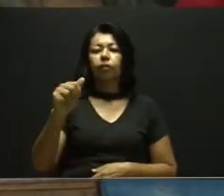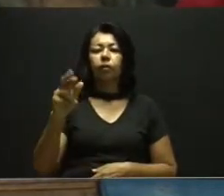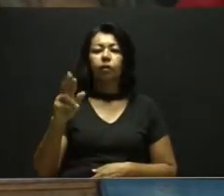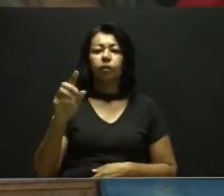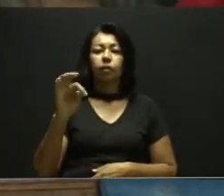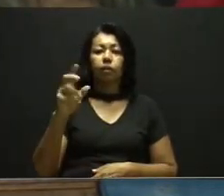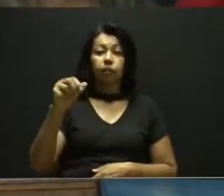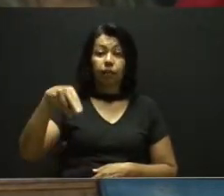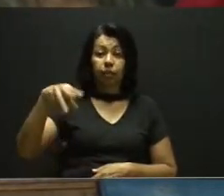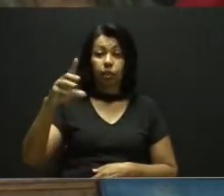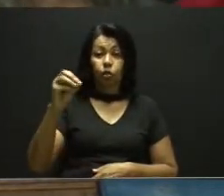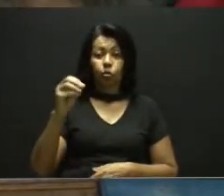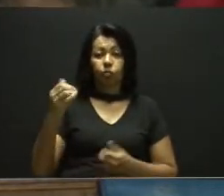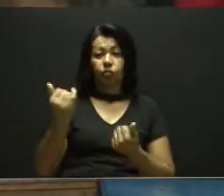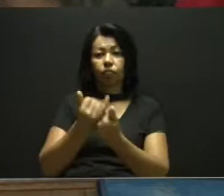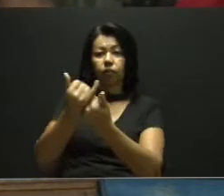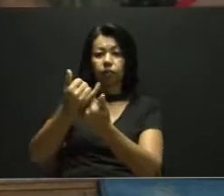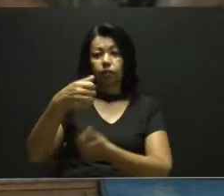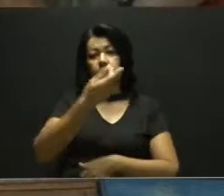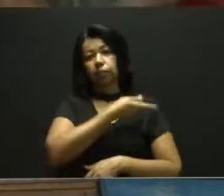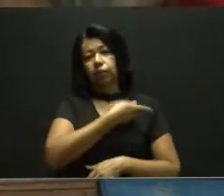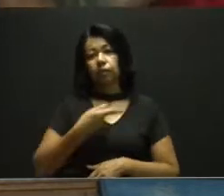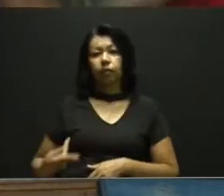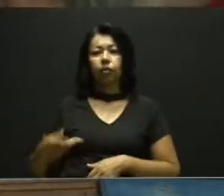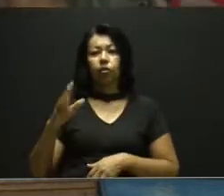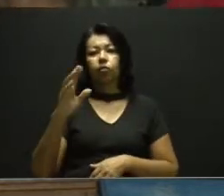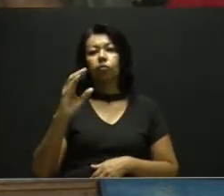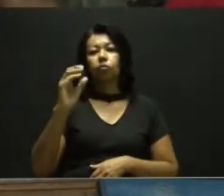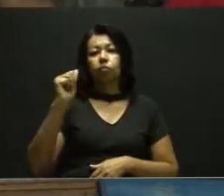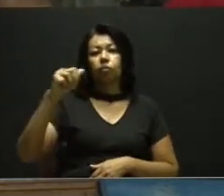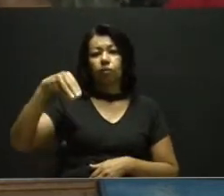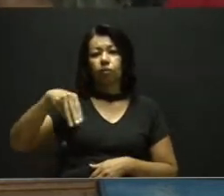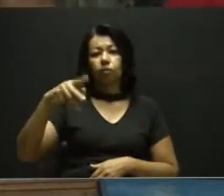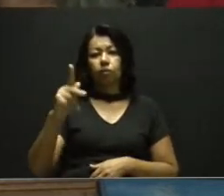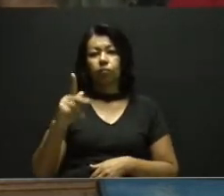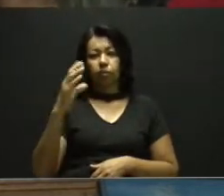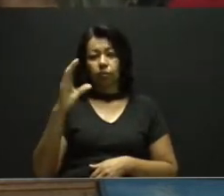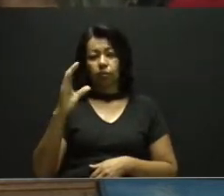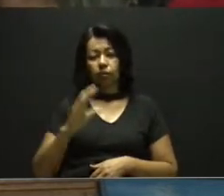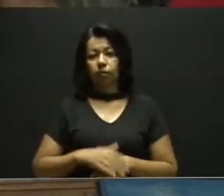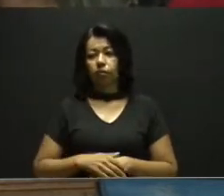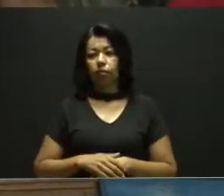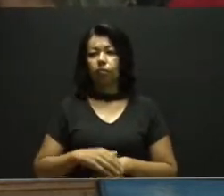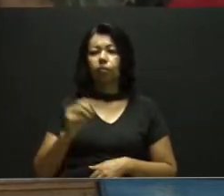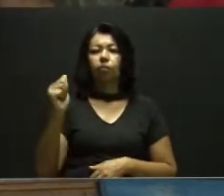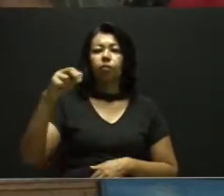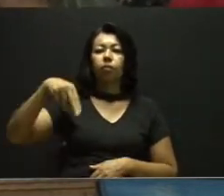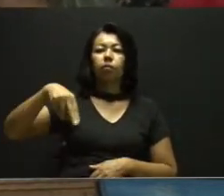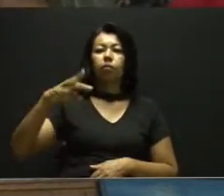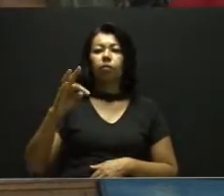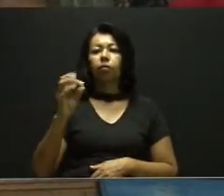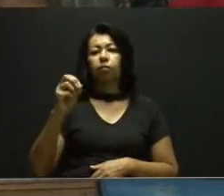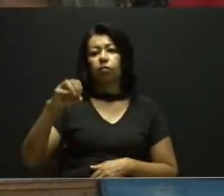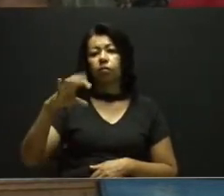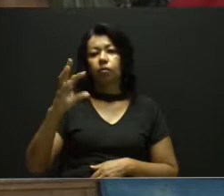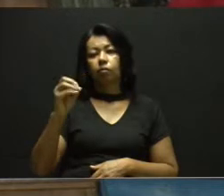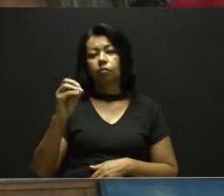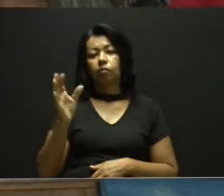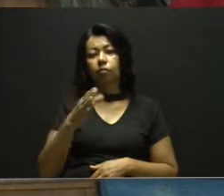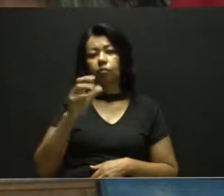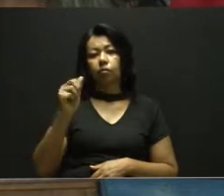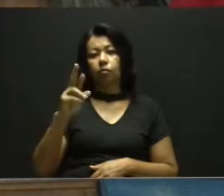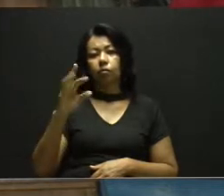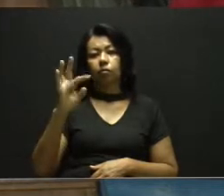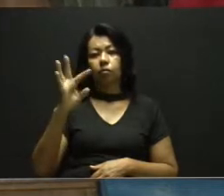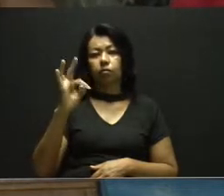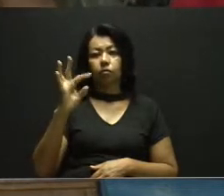ferreira vice-presidente do campo e cubatão antônio carlos ribeiro conselheiro